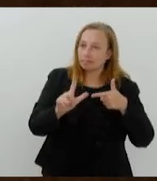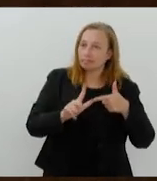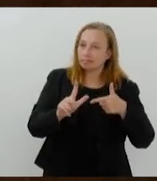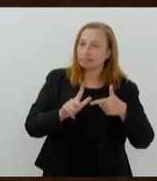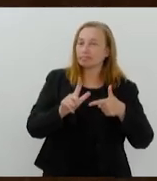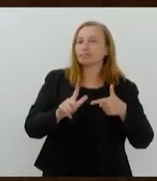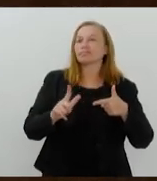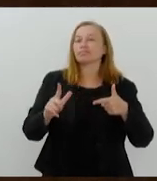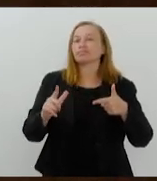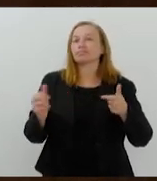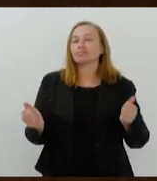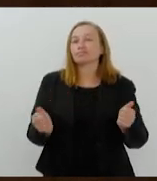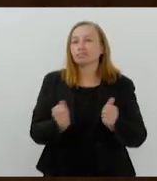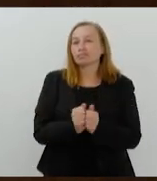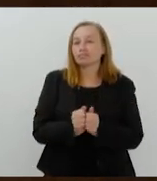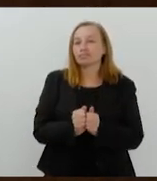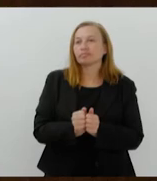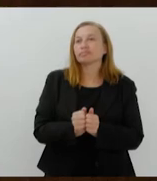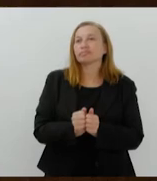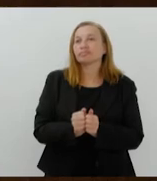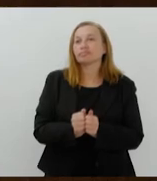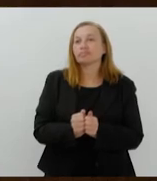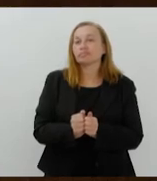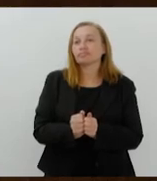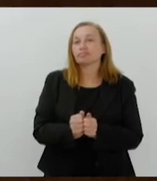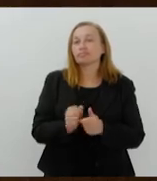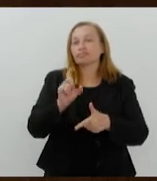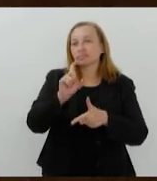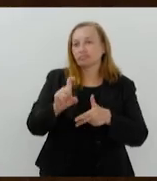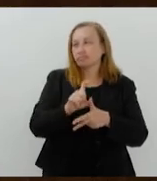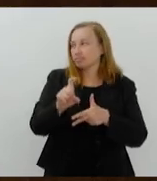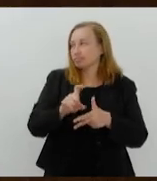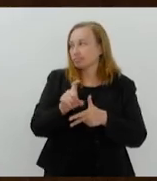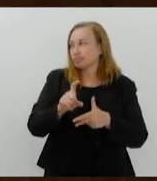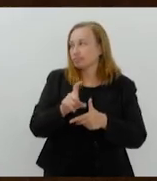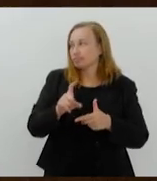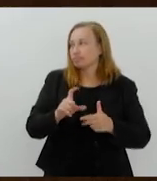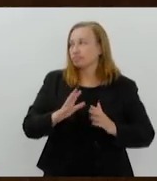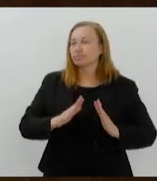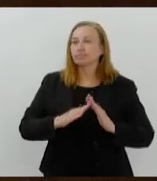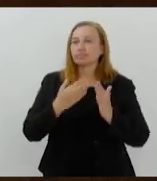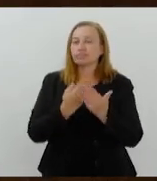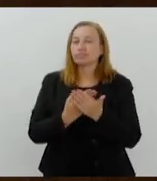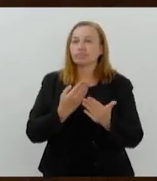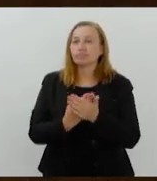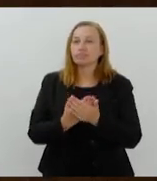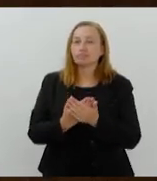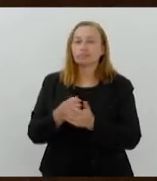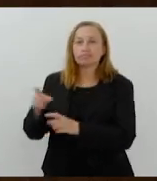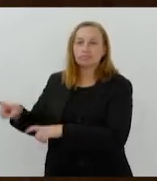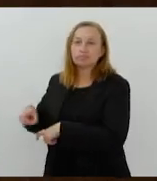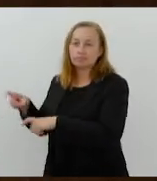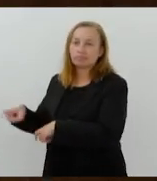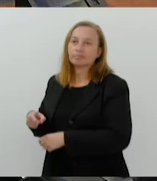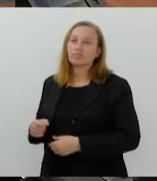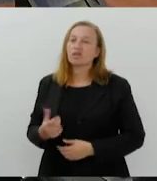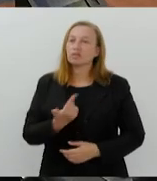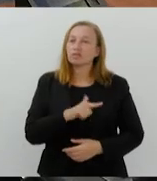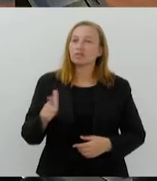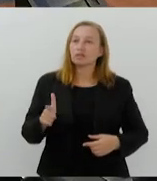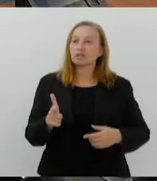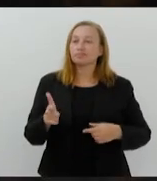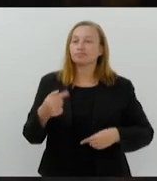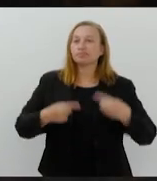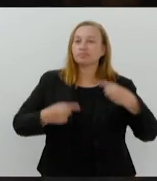a reativação do Colégio Estadual Agrícola José Soares Júnior. Obrigada, tia Ju. Não havendo mais quem